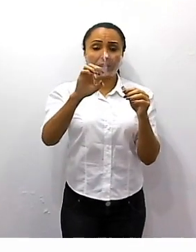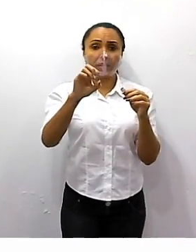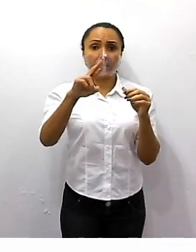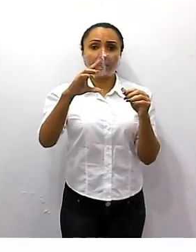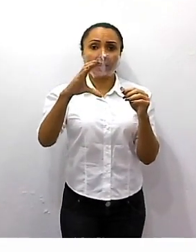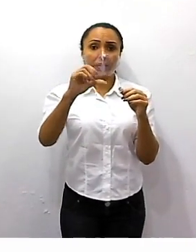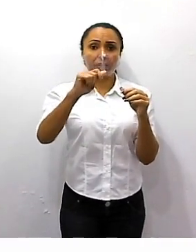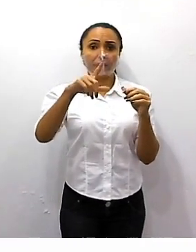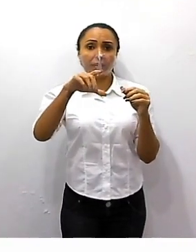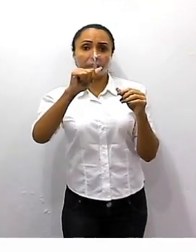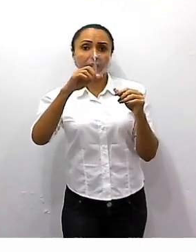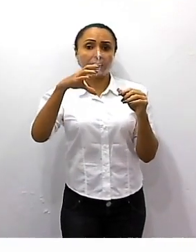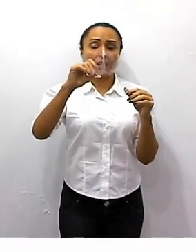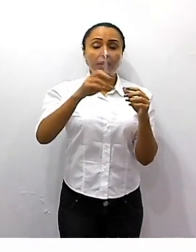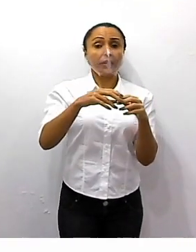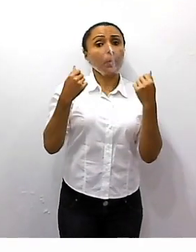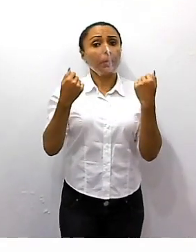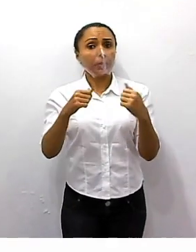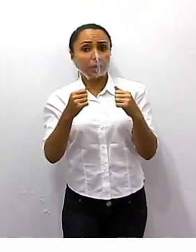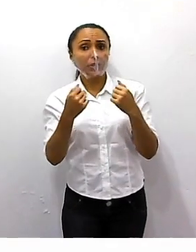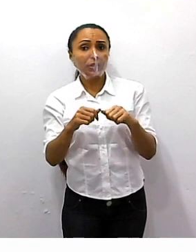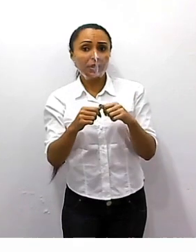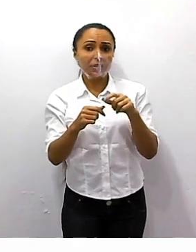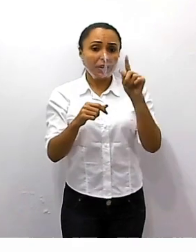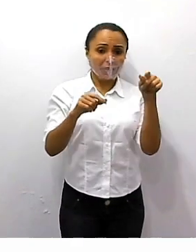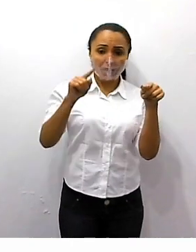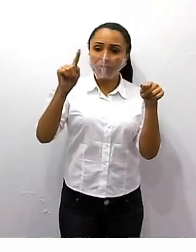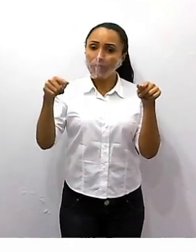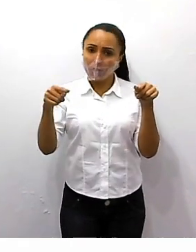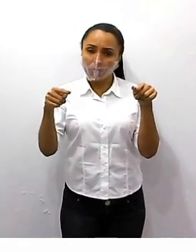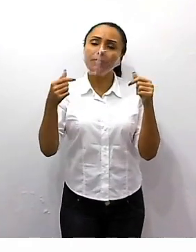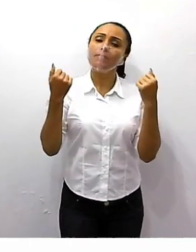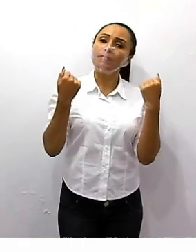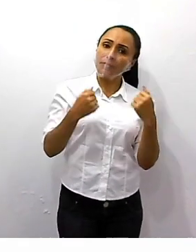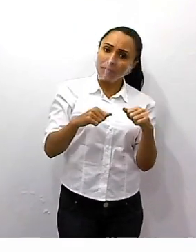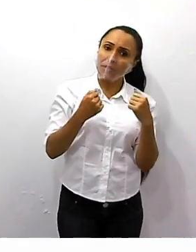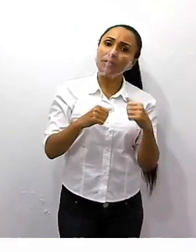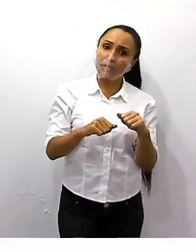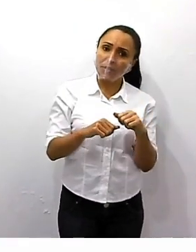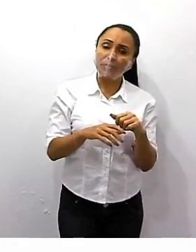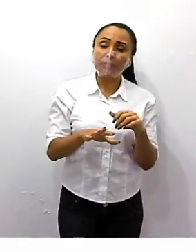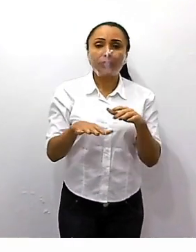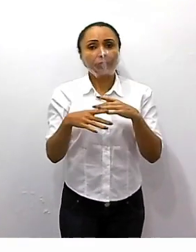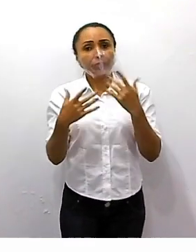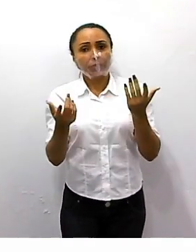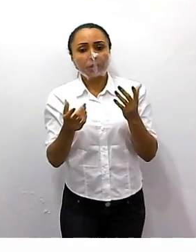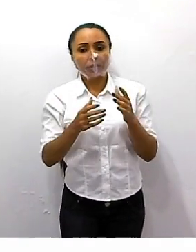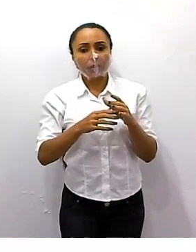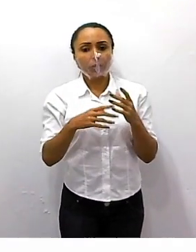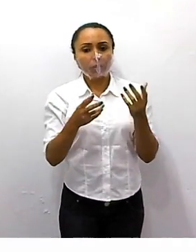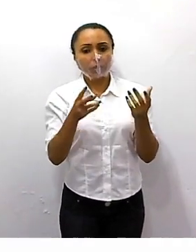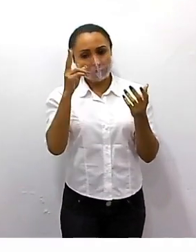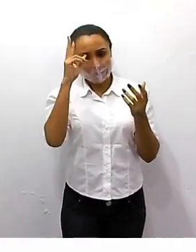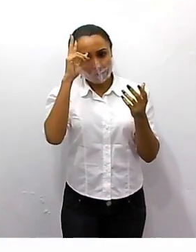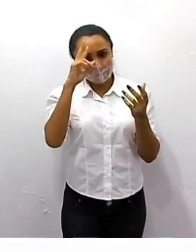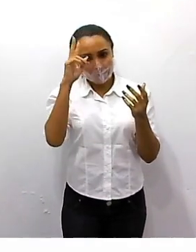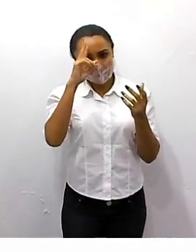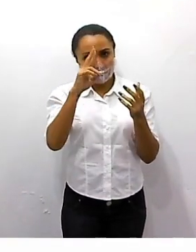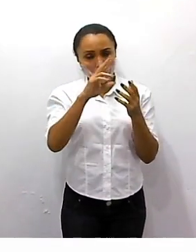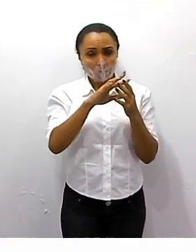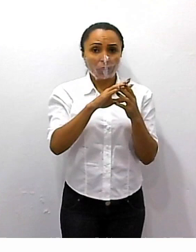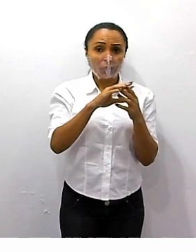intercalada, ou seja, precisa dessas vírgulas. E depois eu tenho ali, olha, lembraram-se de